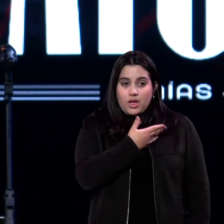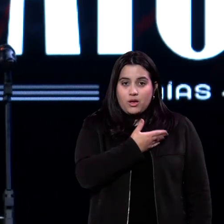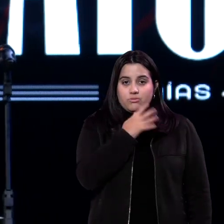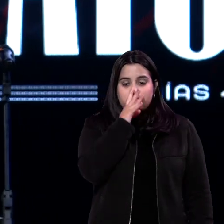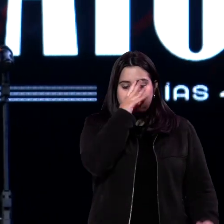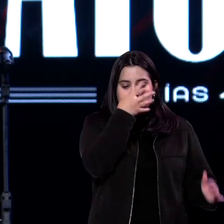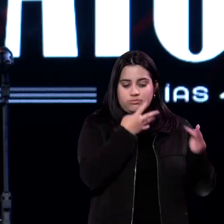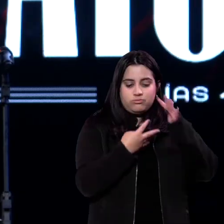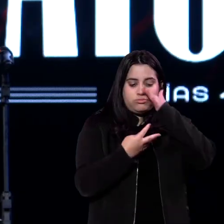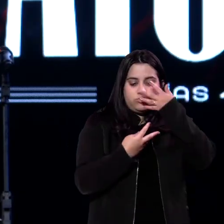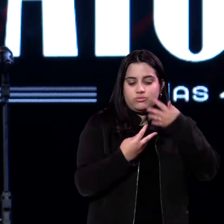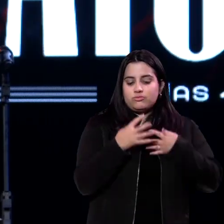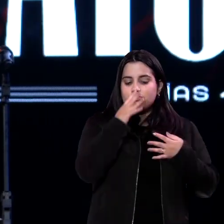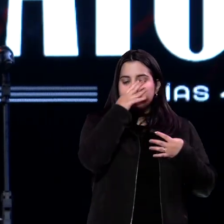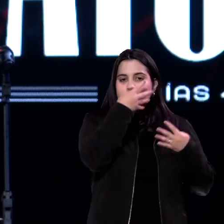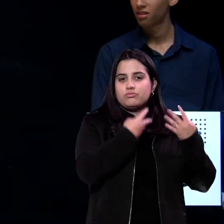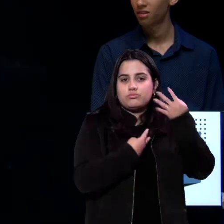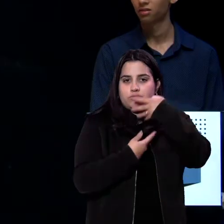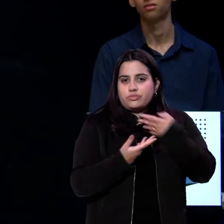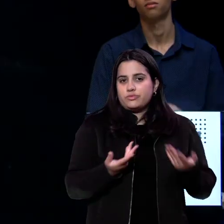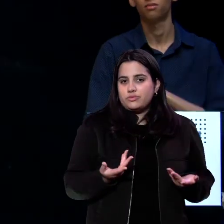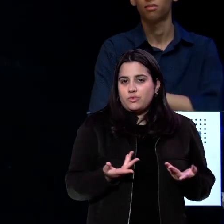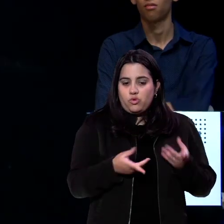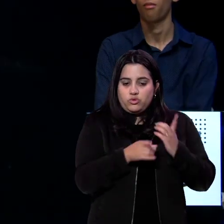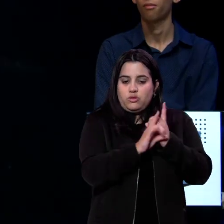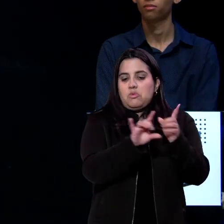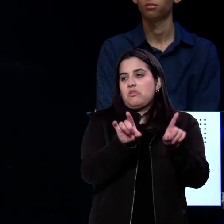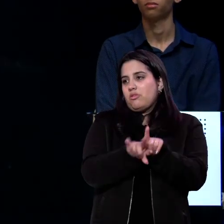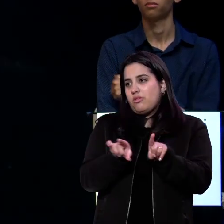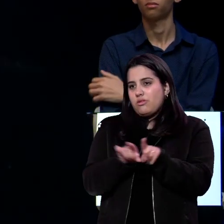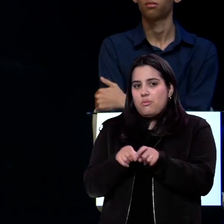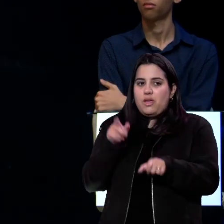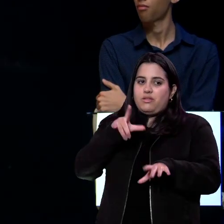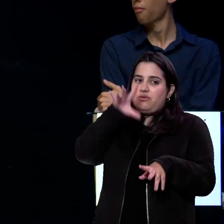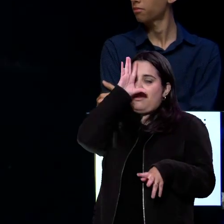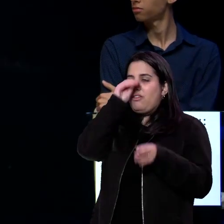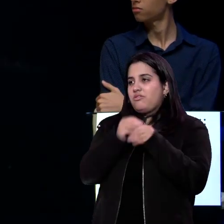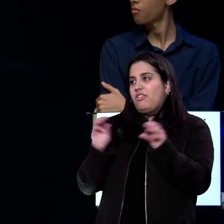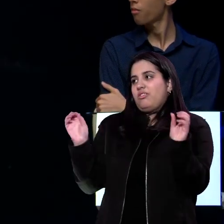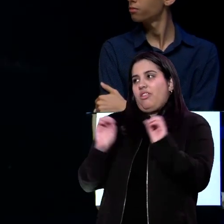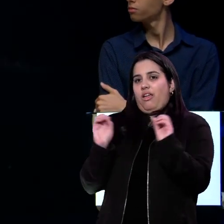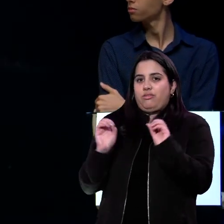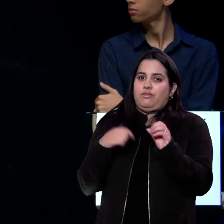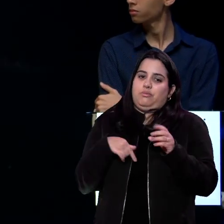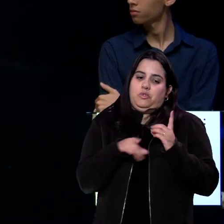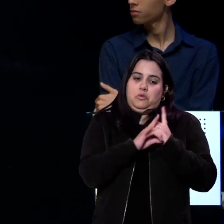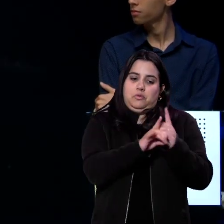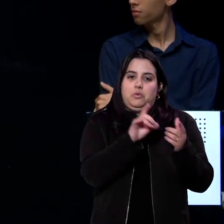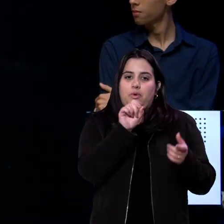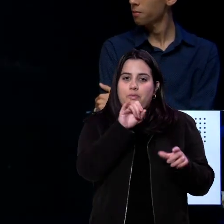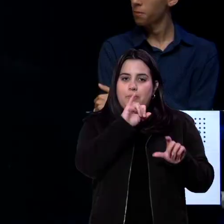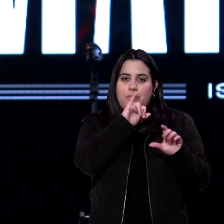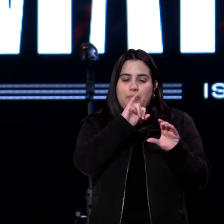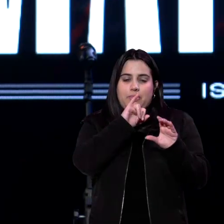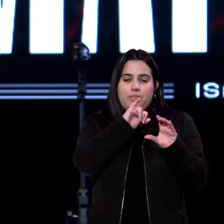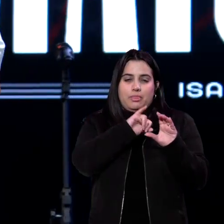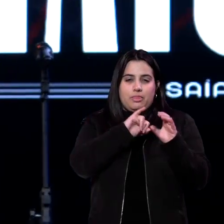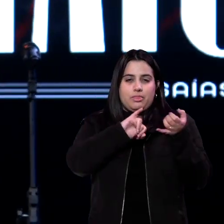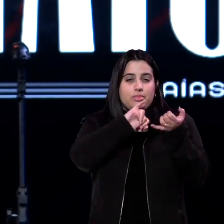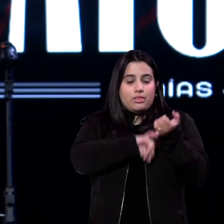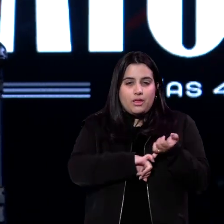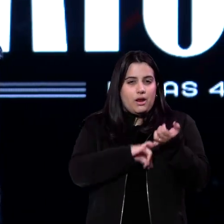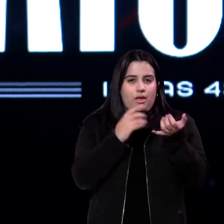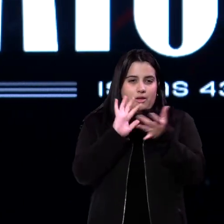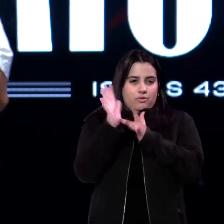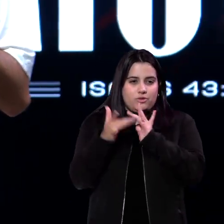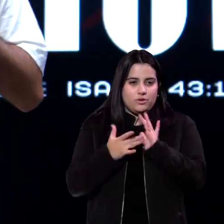compreenderam. Os discípulos não compreenderam Jesus várias vezes e um deles traiu Jesus. Ele orou pelos